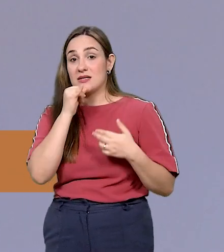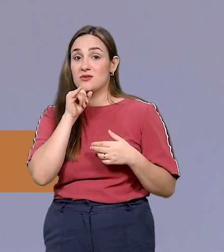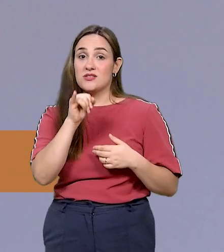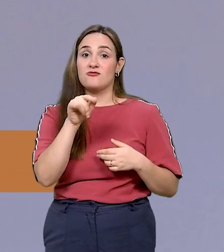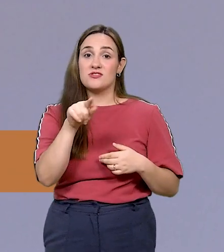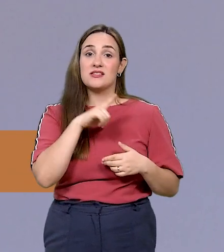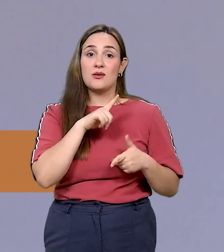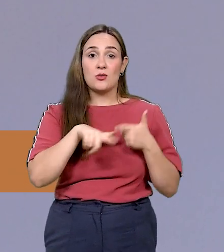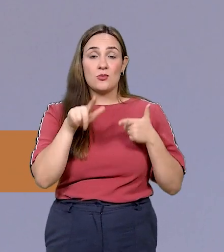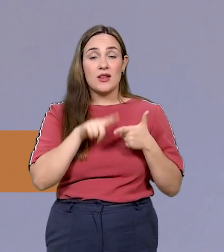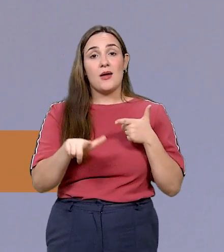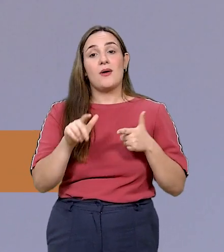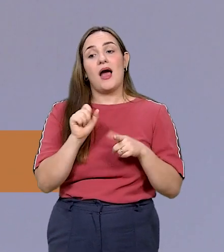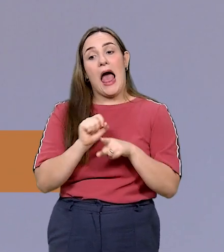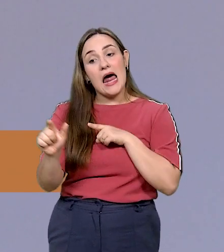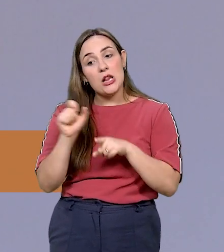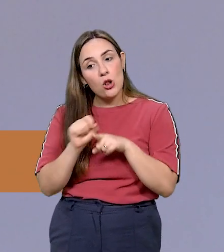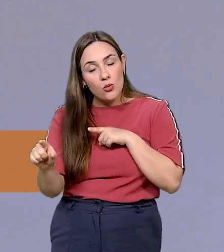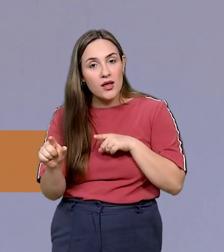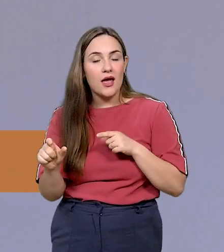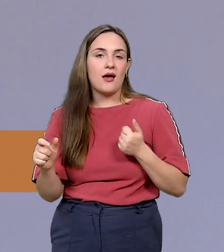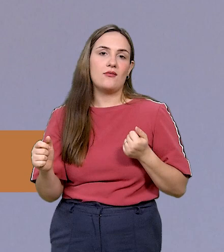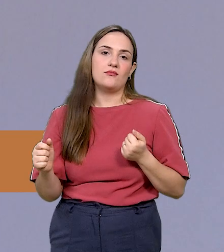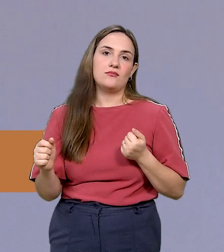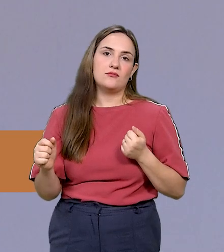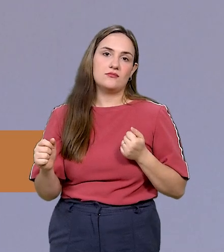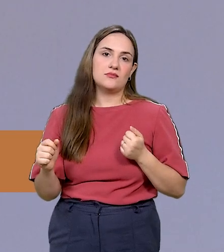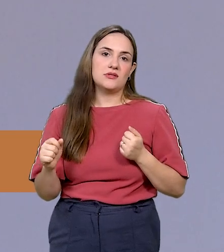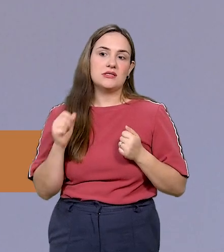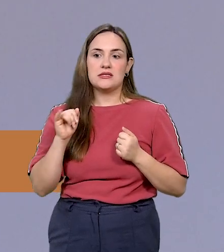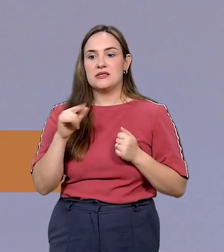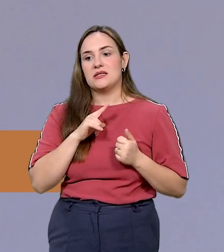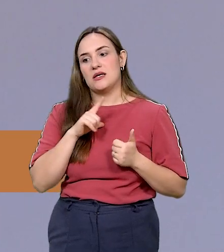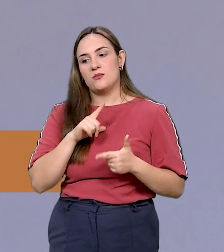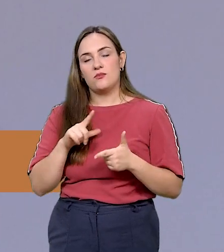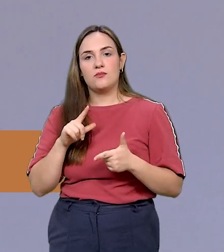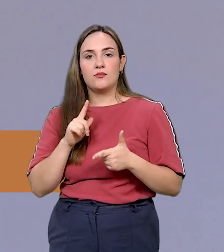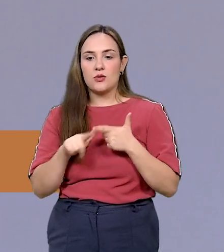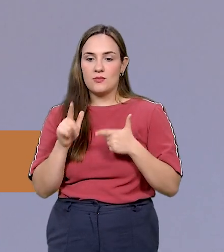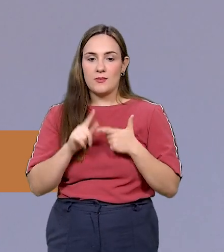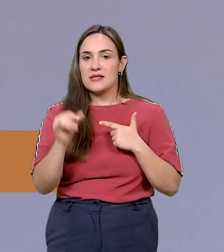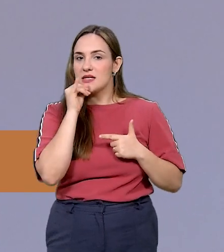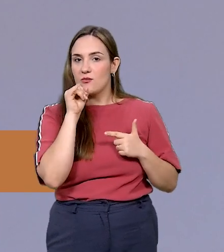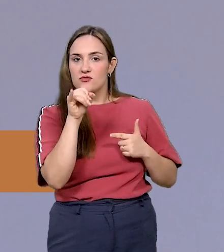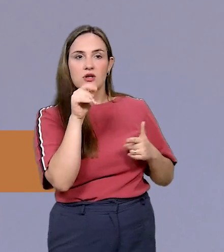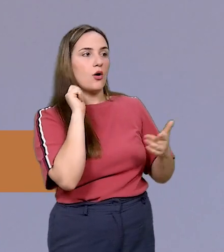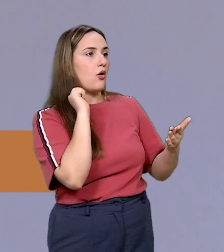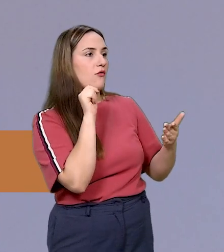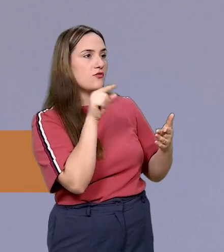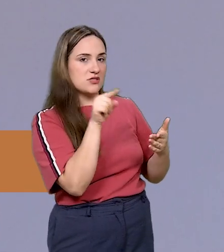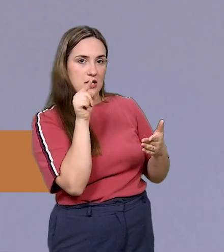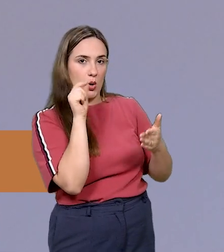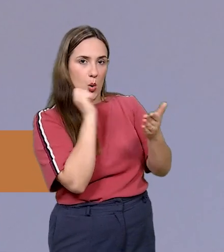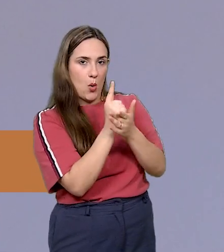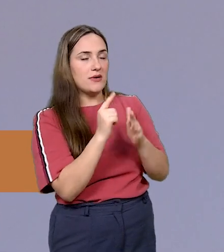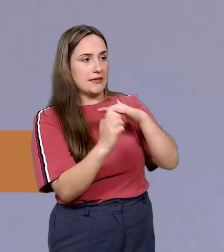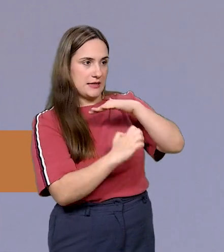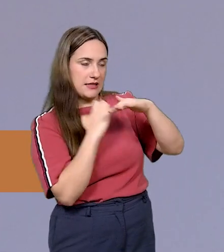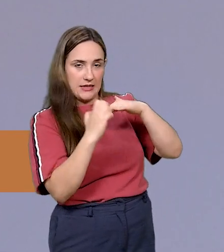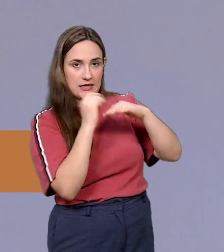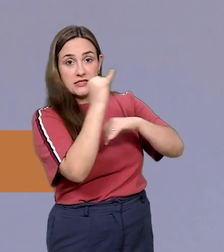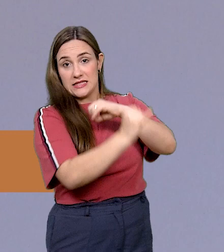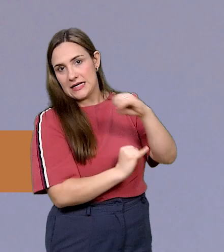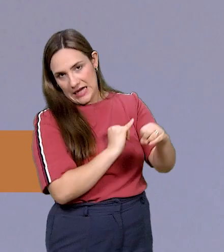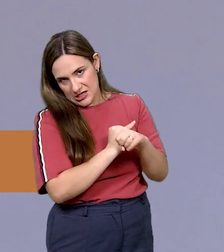de aluguel, um problema voltado para consumo ali, você tem uma relação de empresa, compra na internet, ou se você,